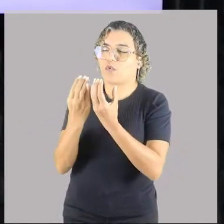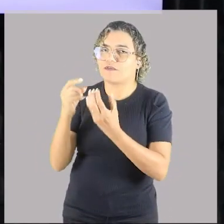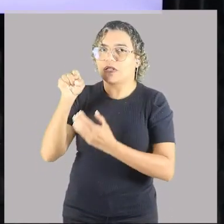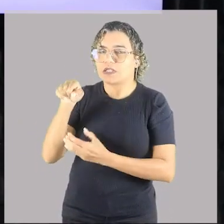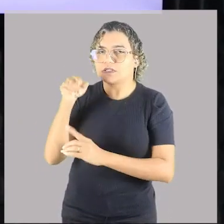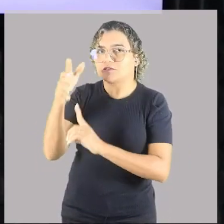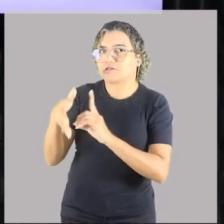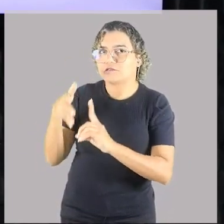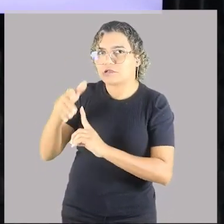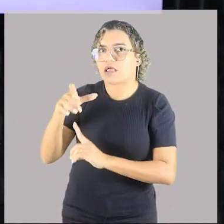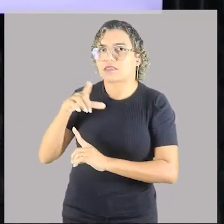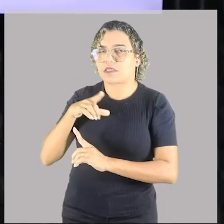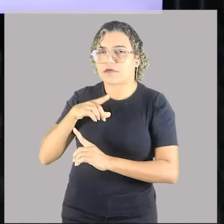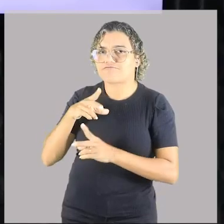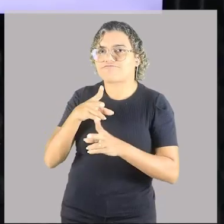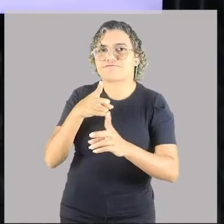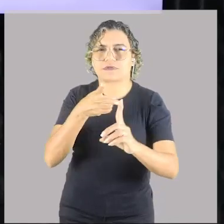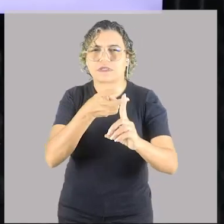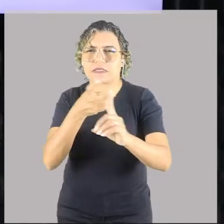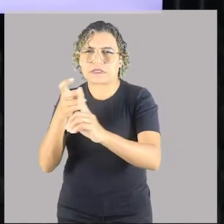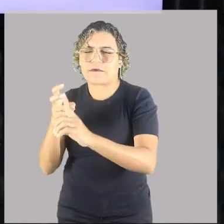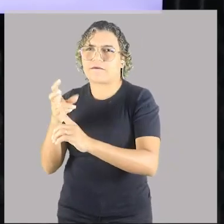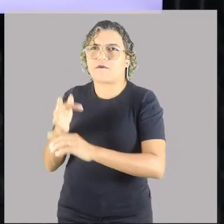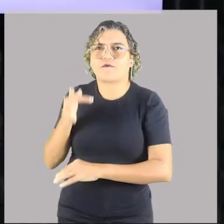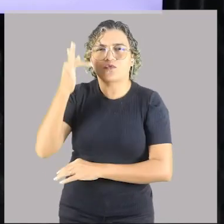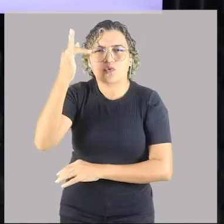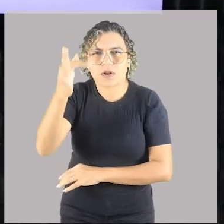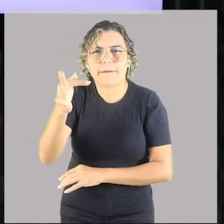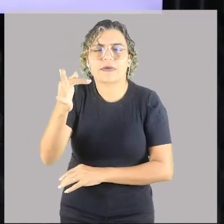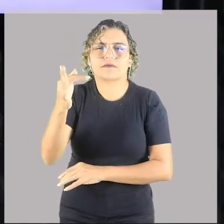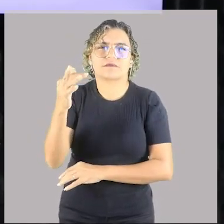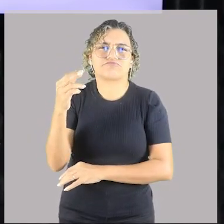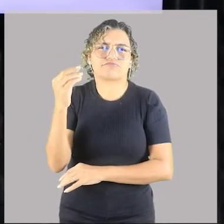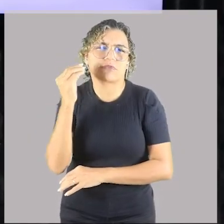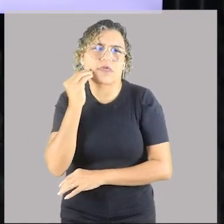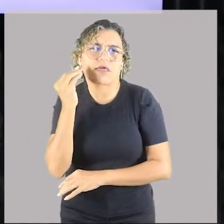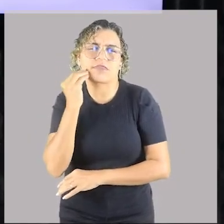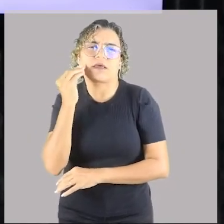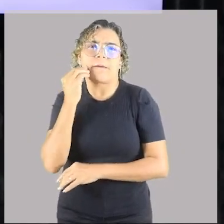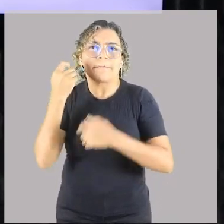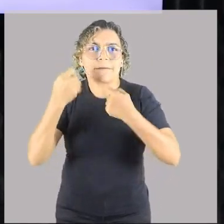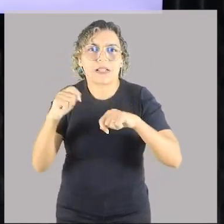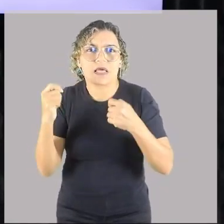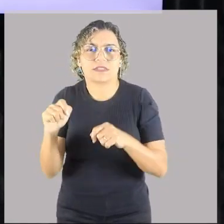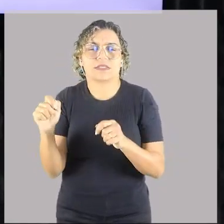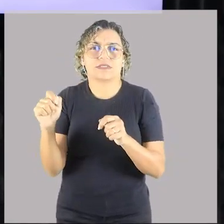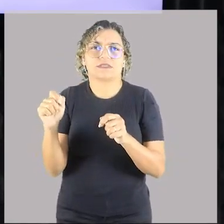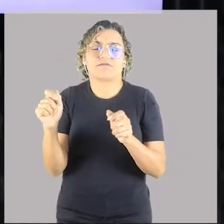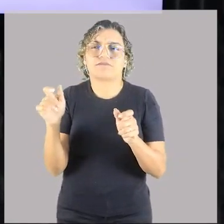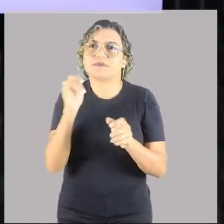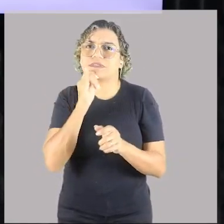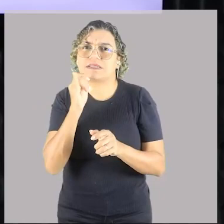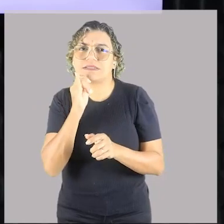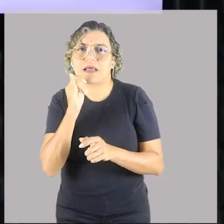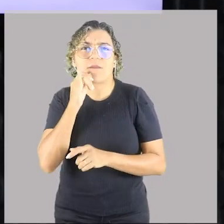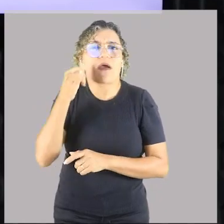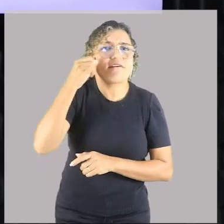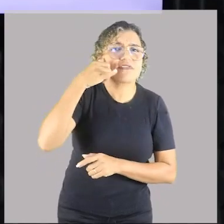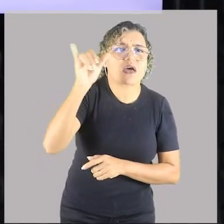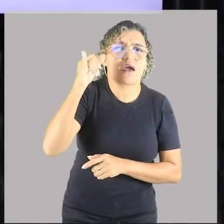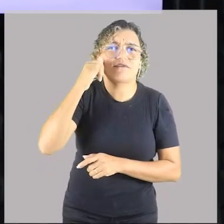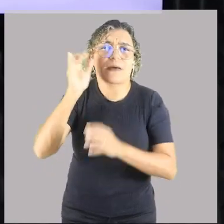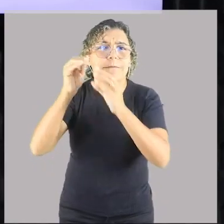estava vendo o futuro. Vamos reduzir, pelo amor de Deus. Vamos reduzir, chegar em 2012,